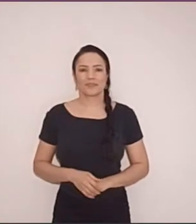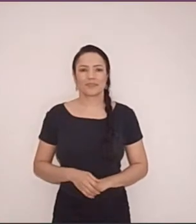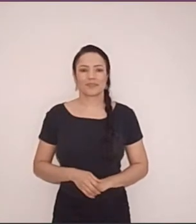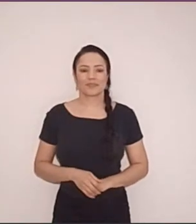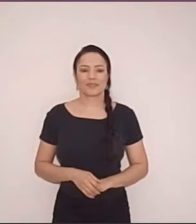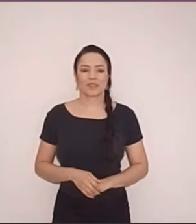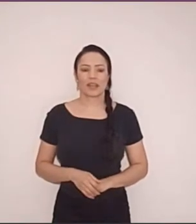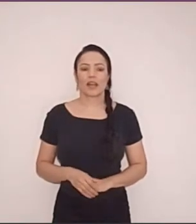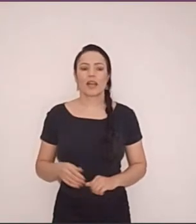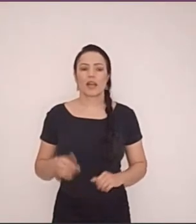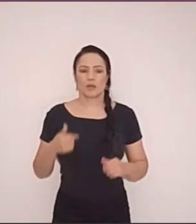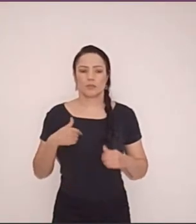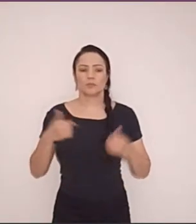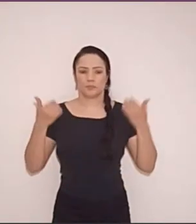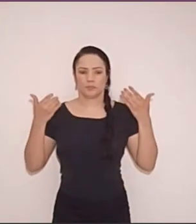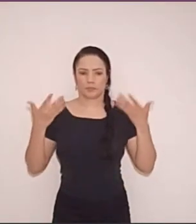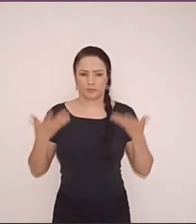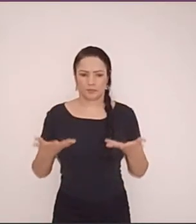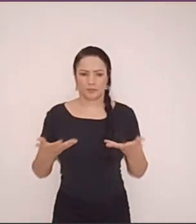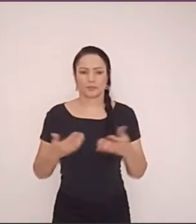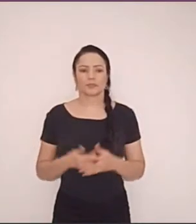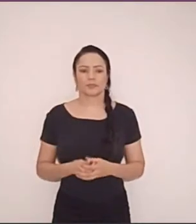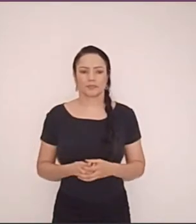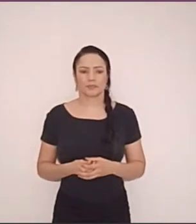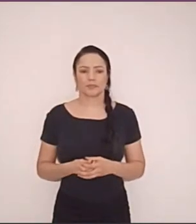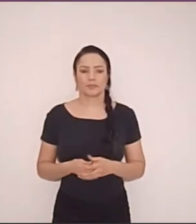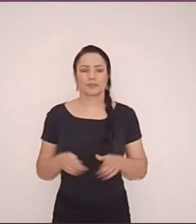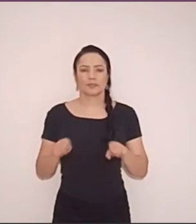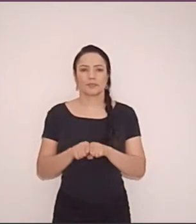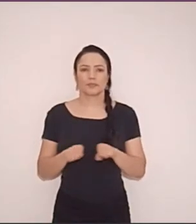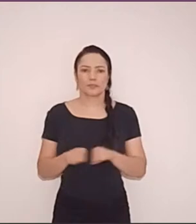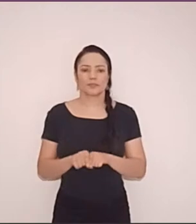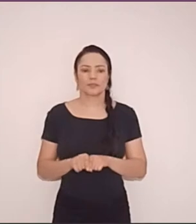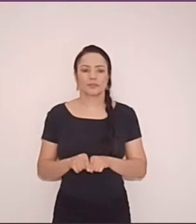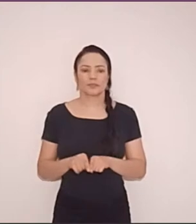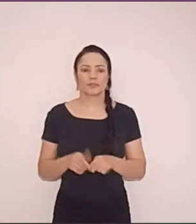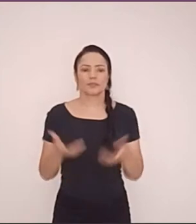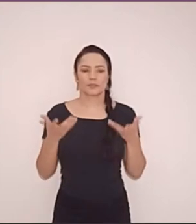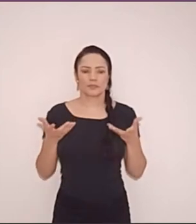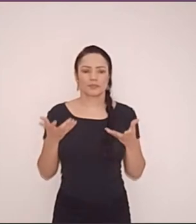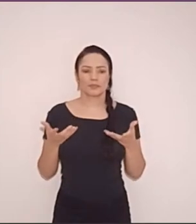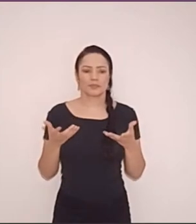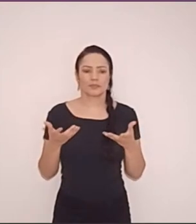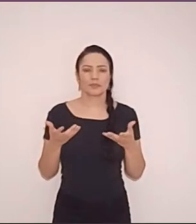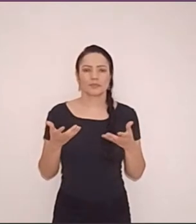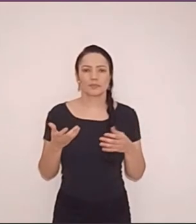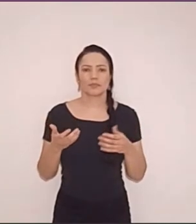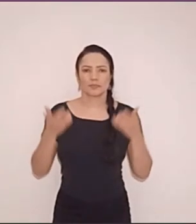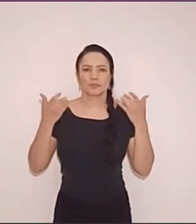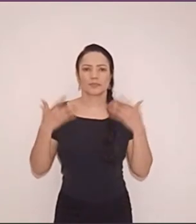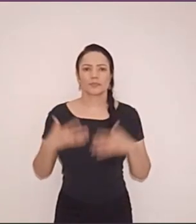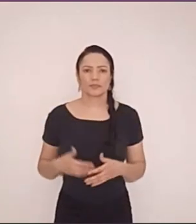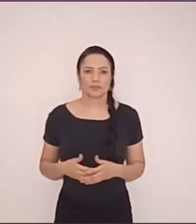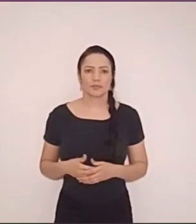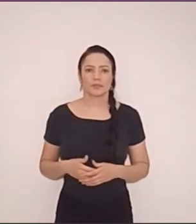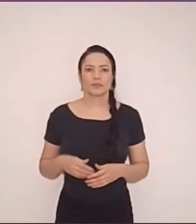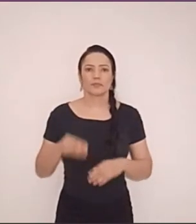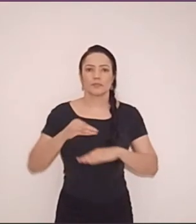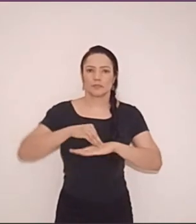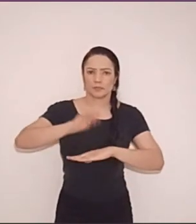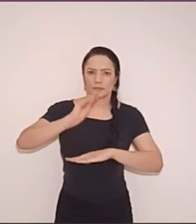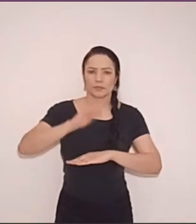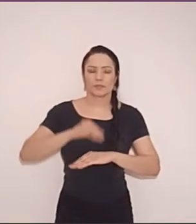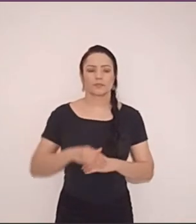eu tenho dito ultimamente mas eu queria até fazer sabe uma recomendação